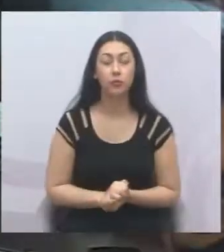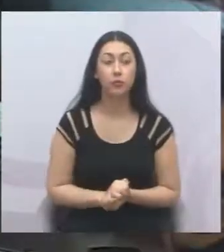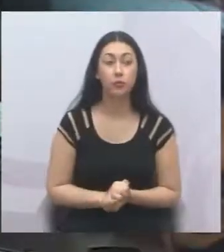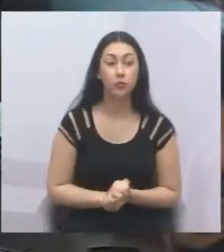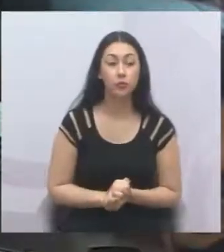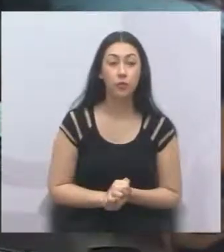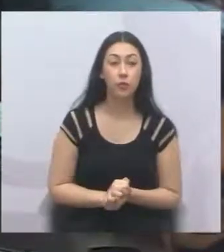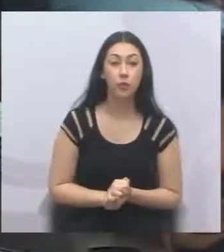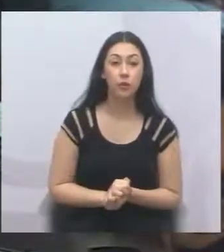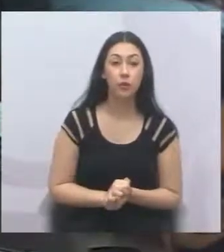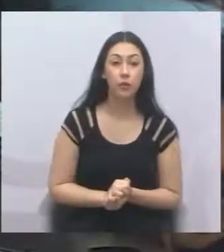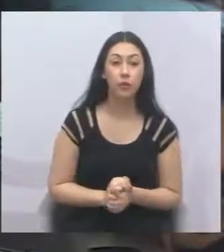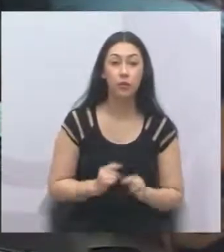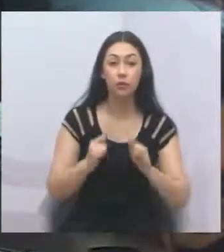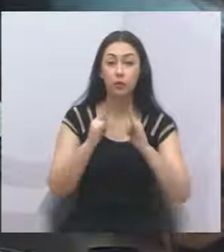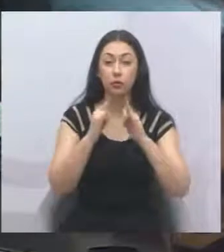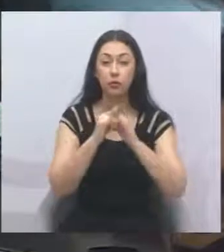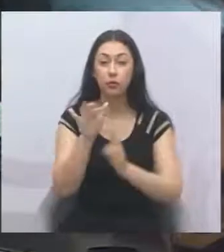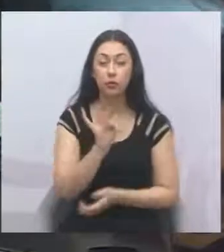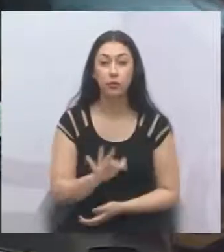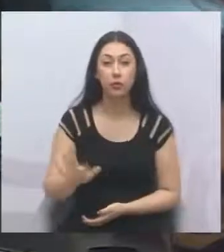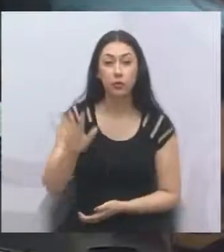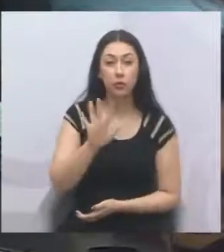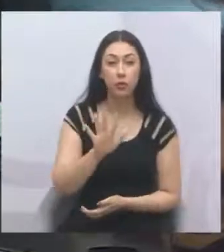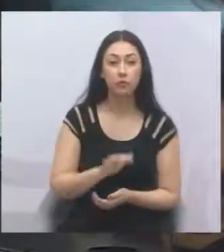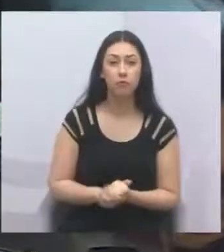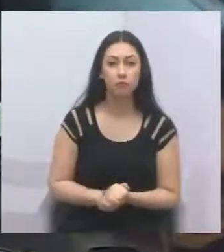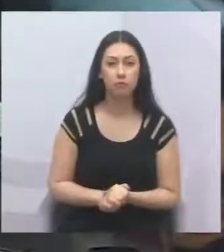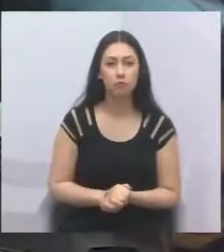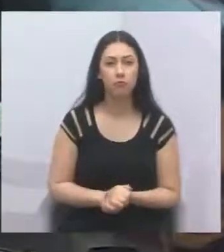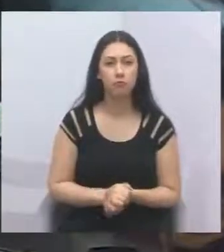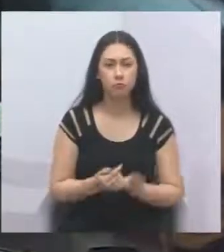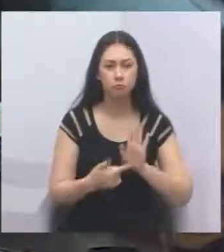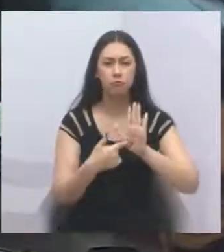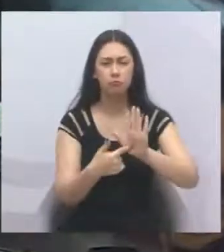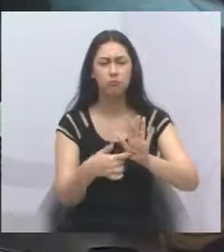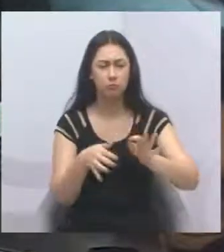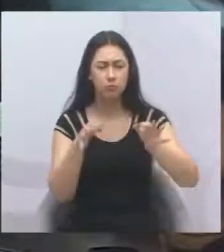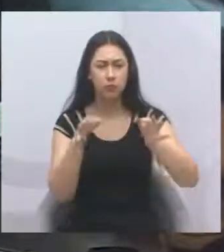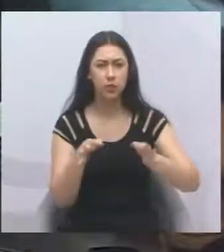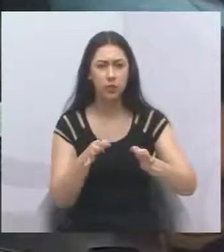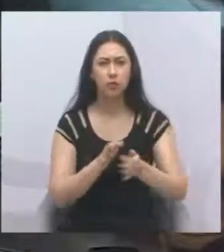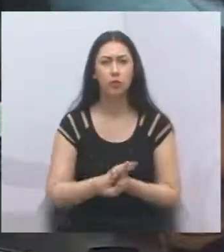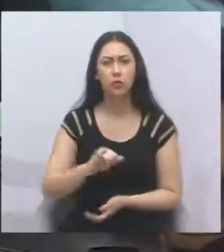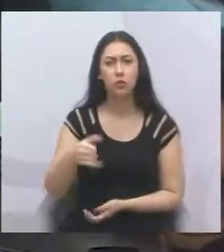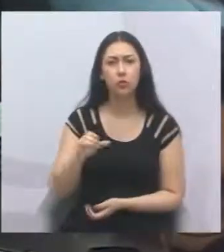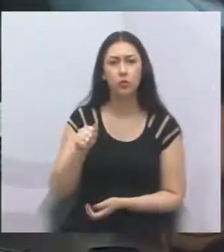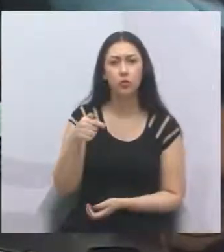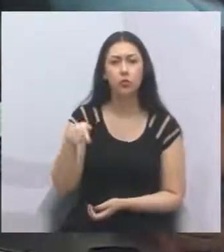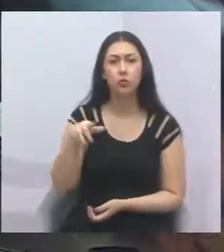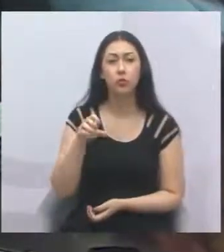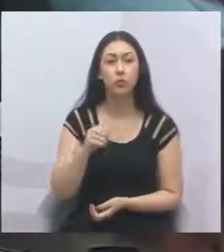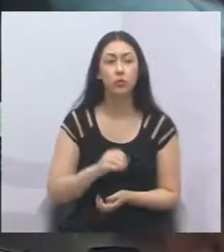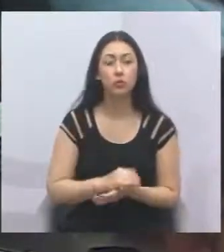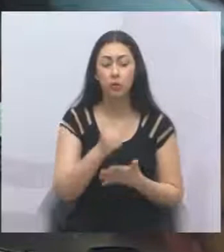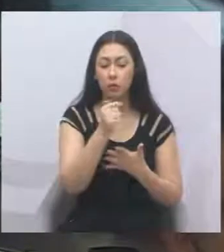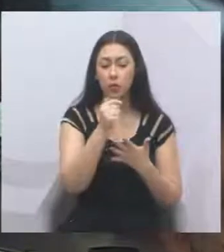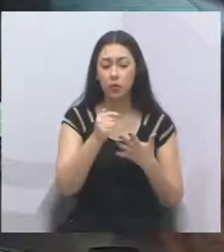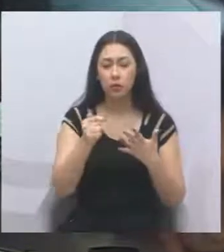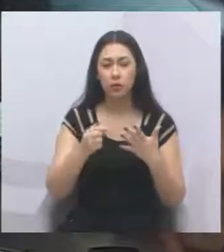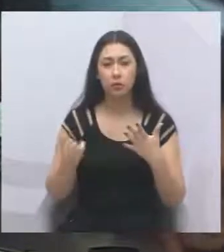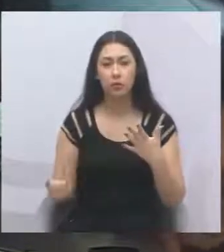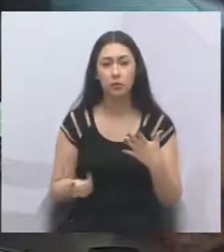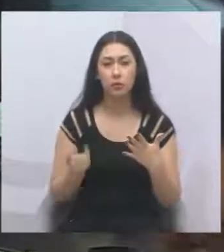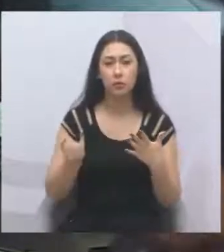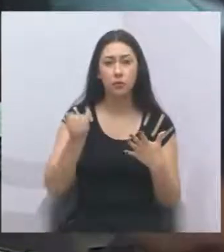do Instituto Federal, muito bem colocado aqui nessa tribuna pelo senhor João Campinho, algumas questões